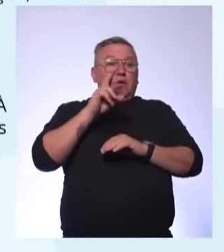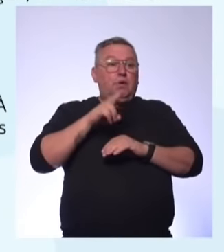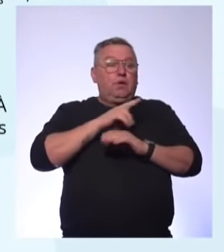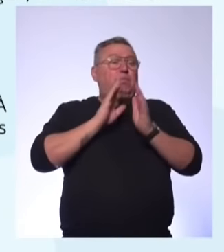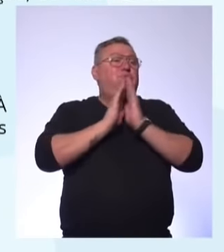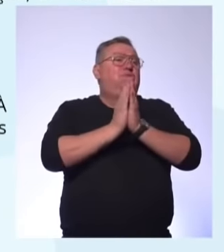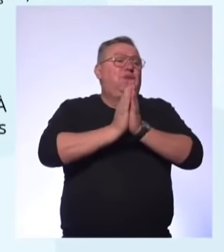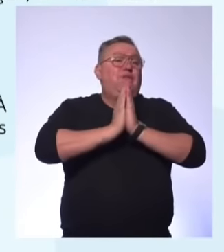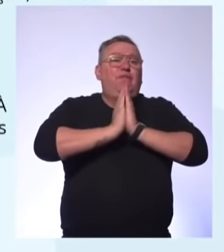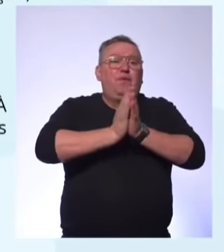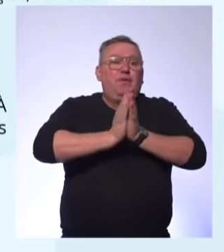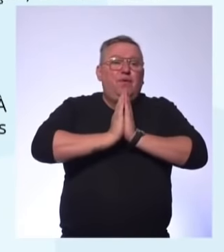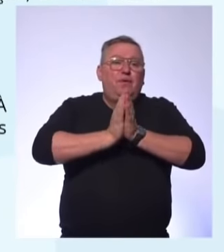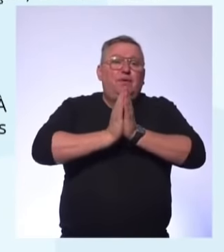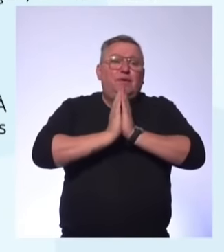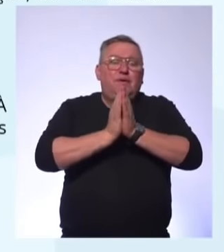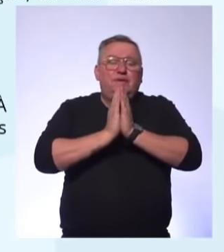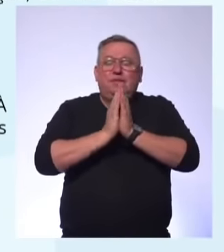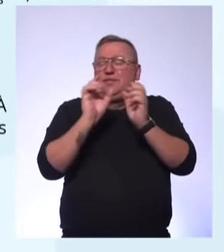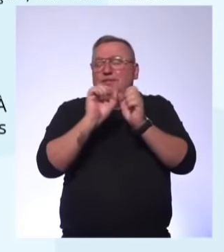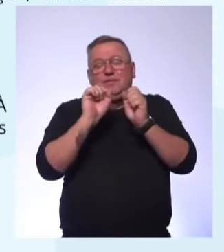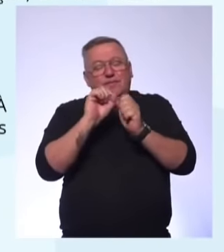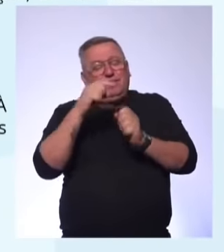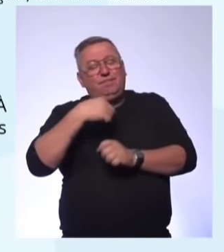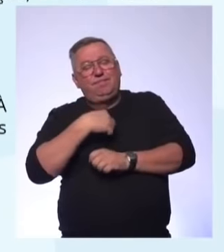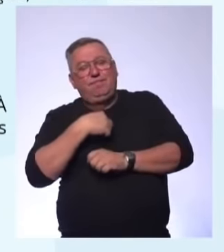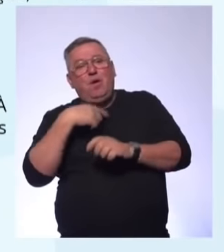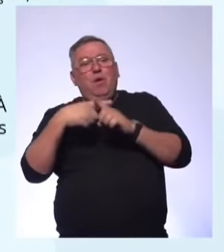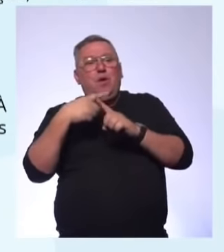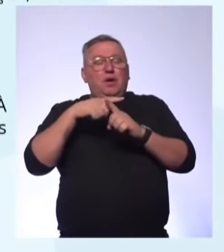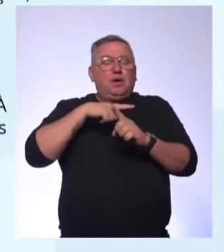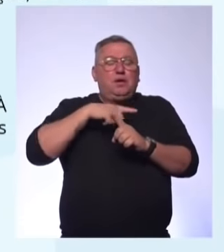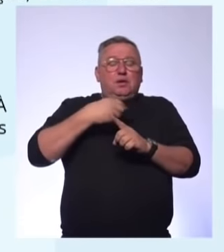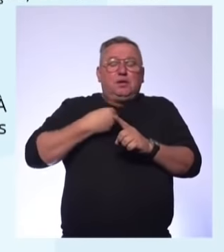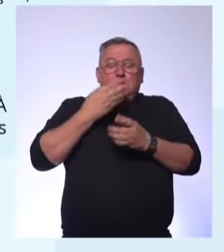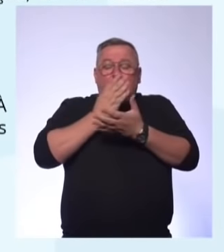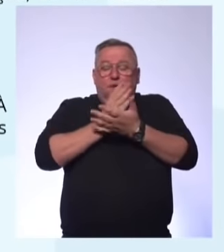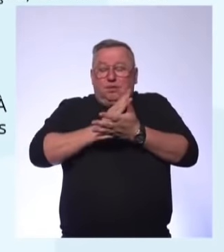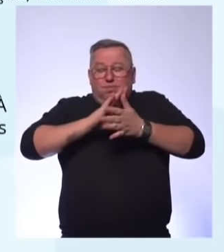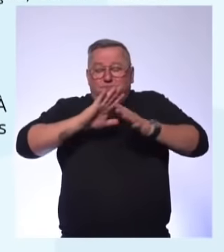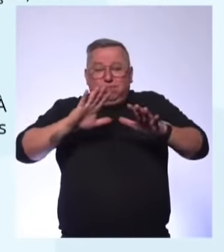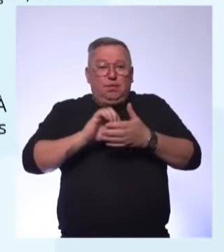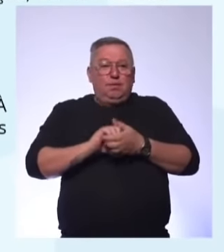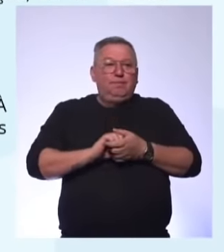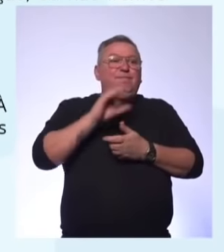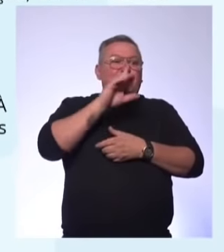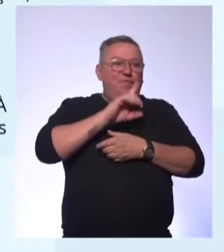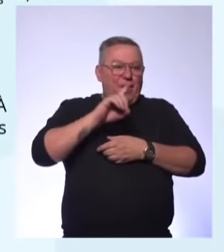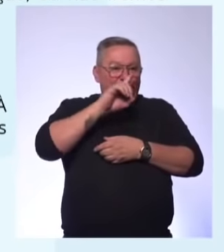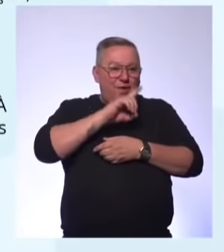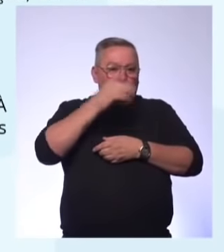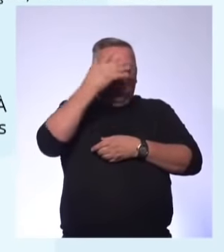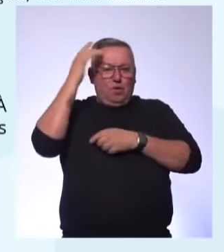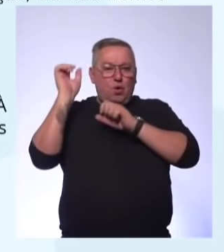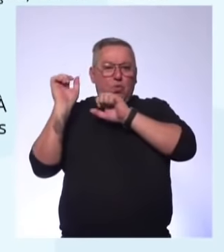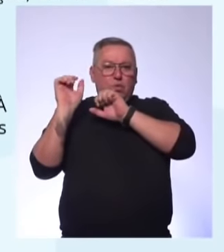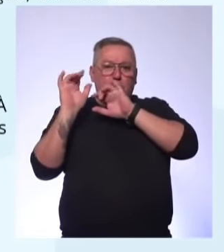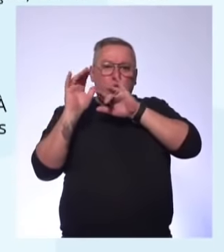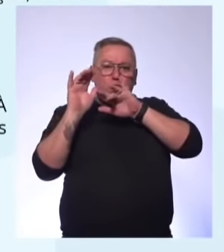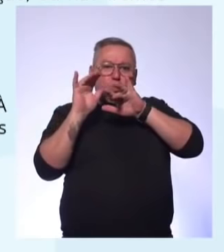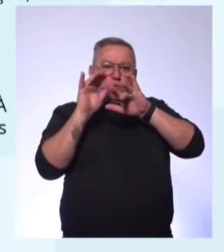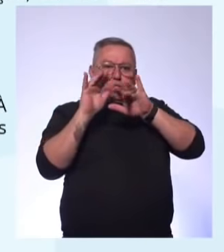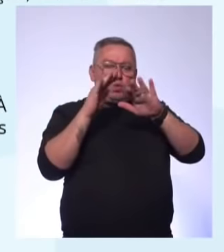suplicou. Por favor, não façam isso, pois estarei acabado. No domingo, os fiéis foram chegando,